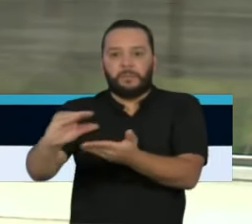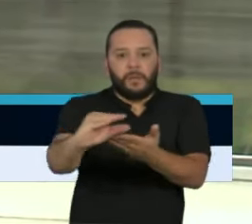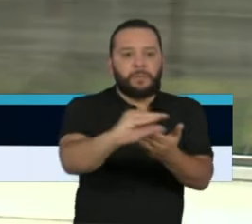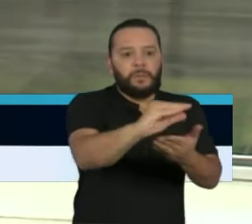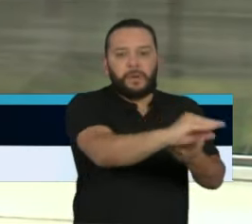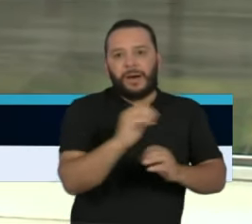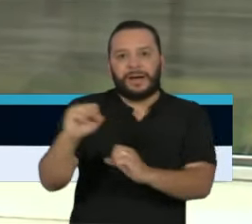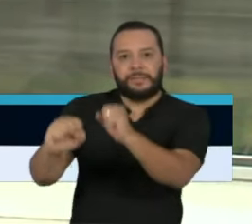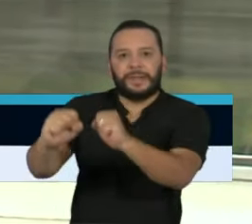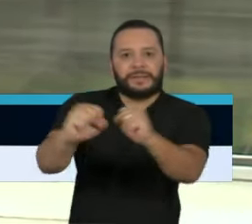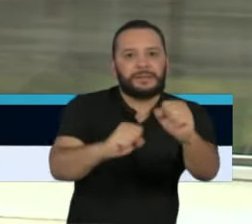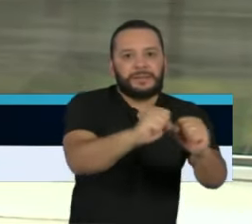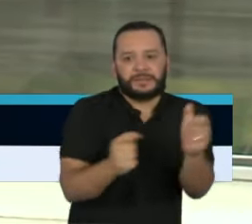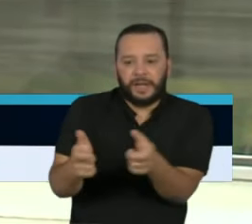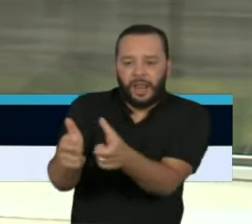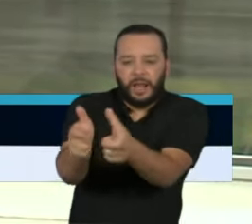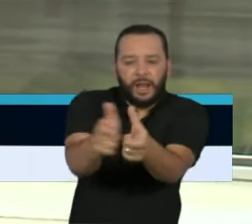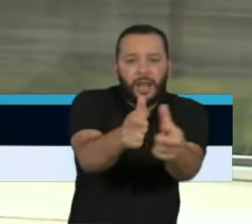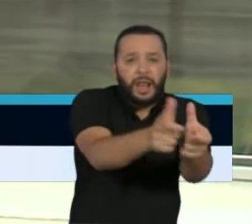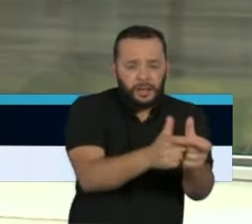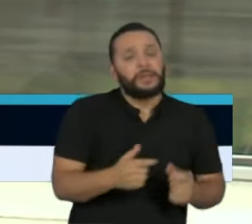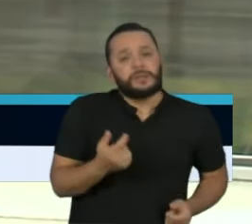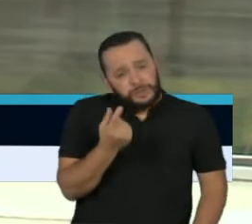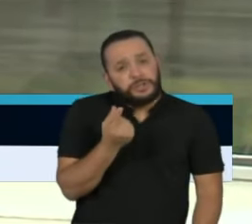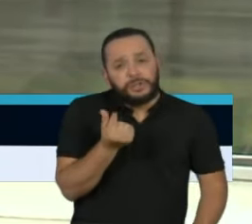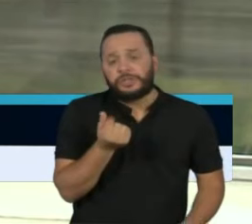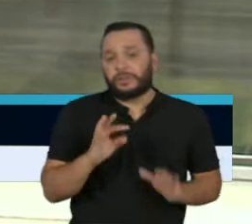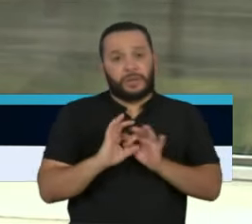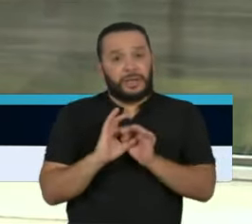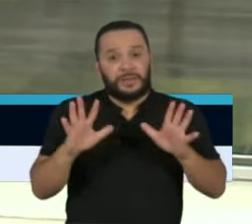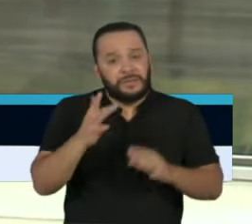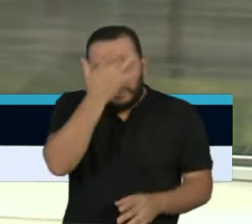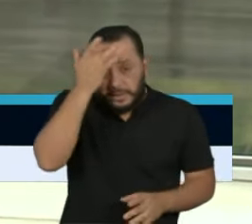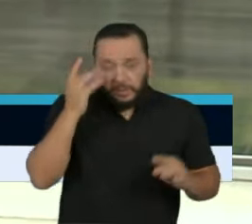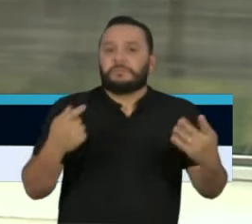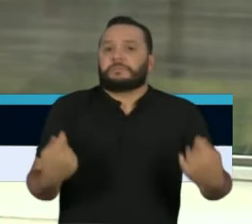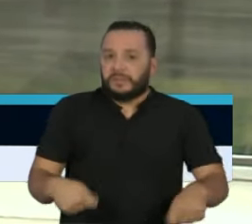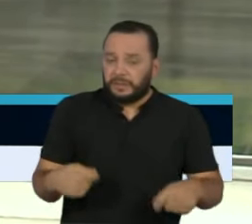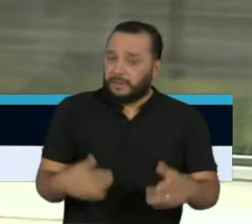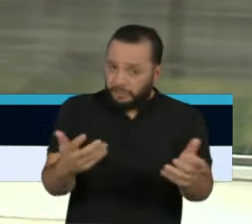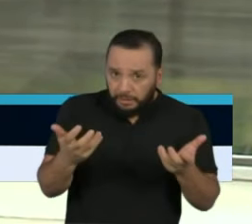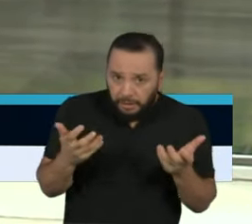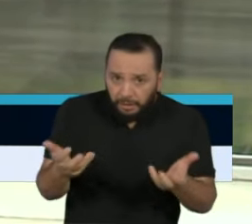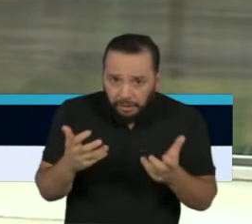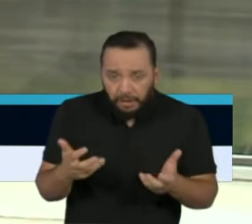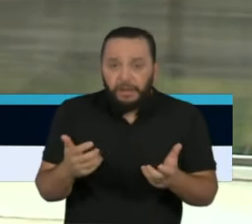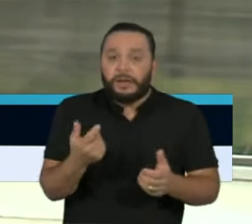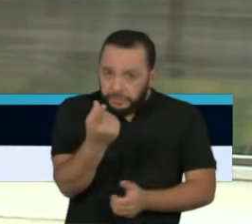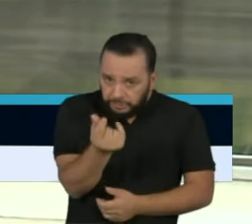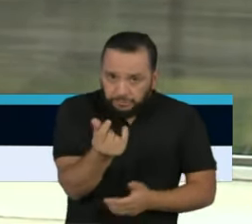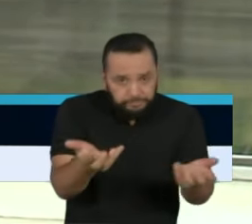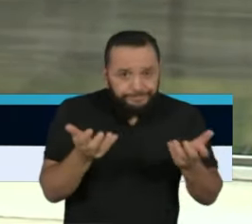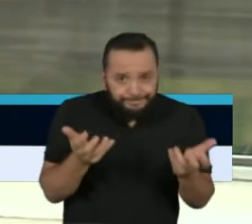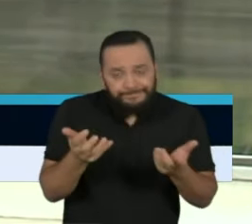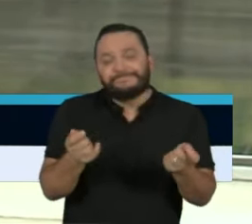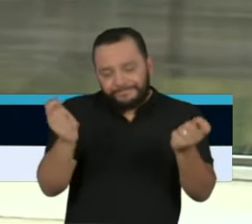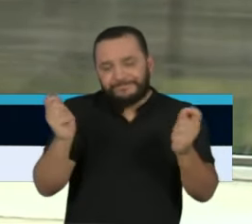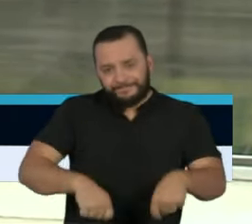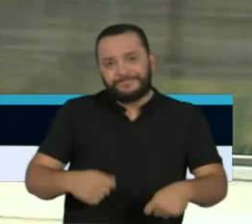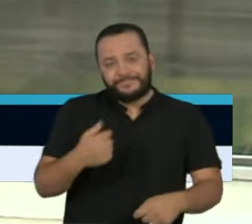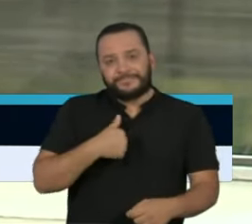coronavírus. O valor já estará disponível para quem precisar, desejar e aplicar o